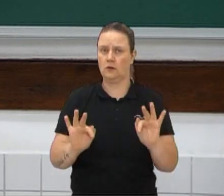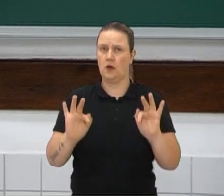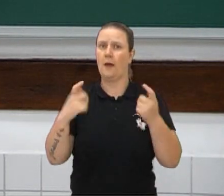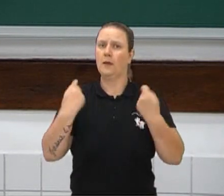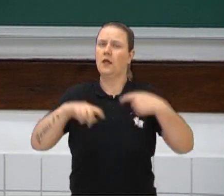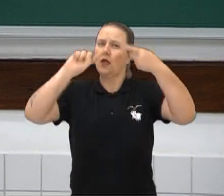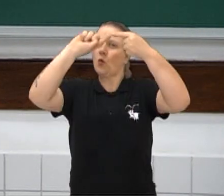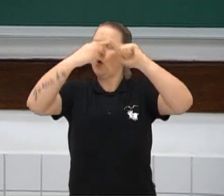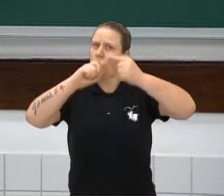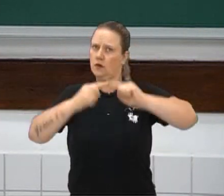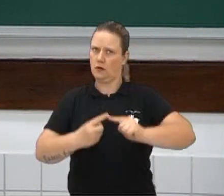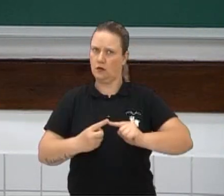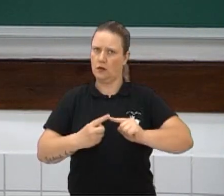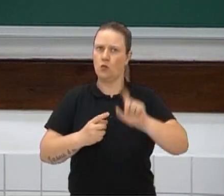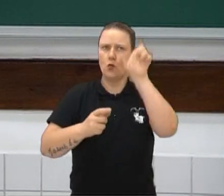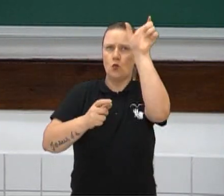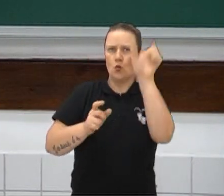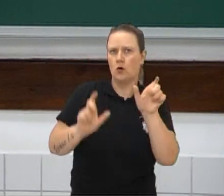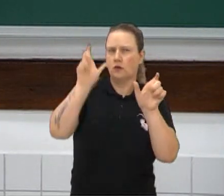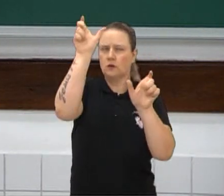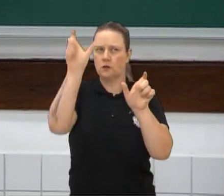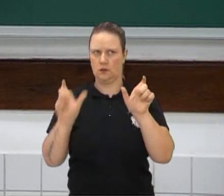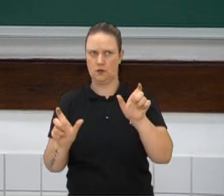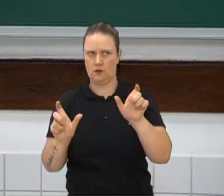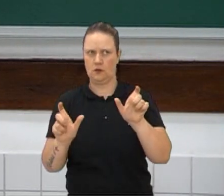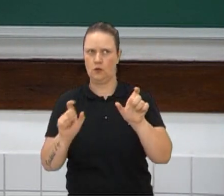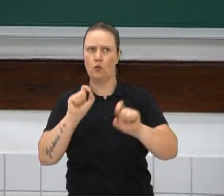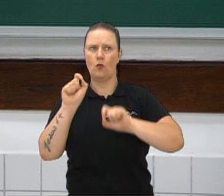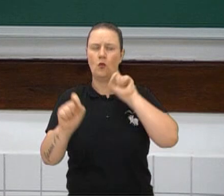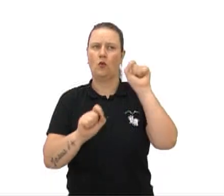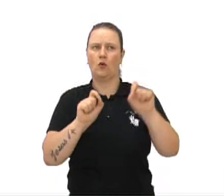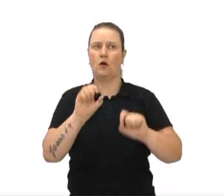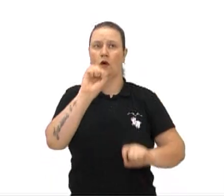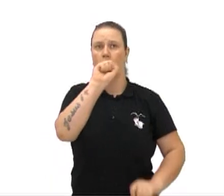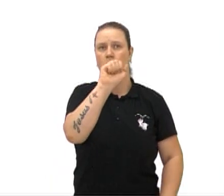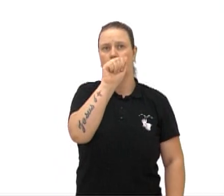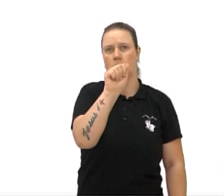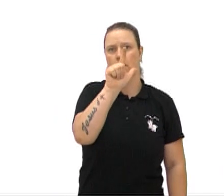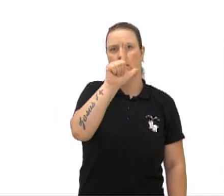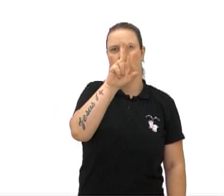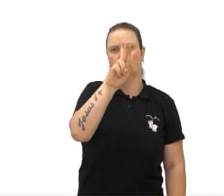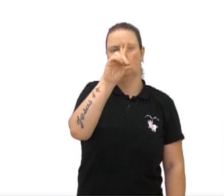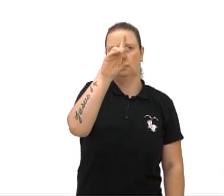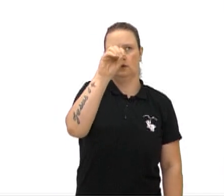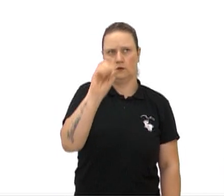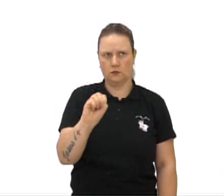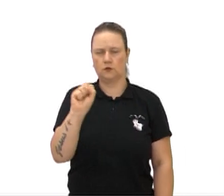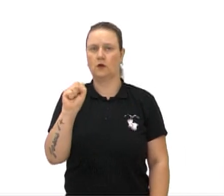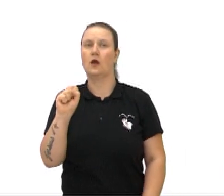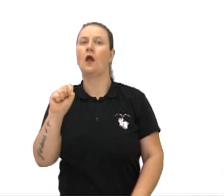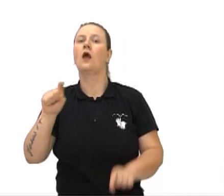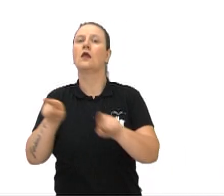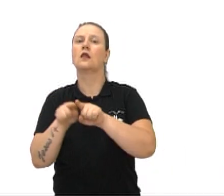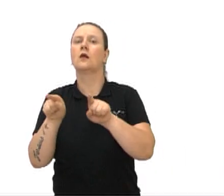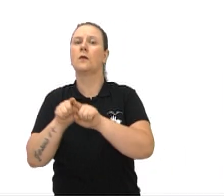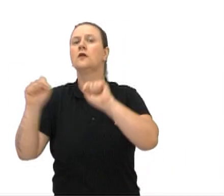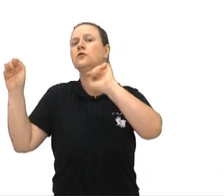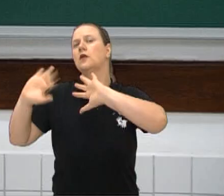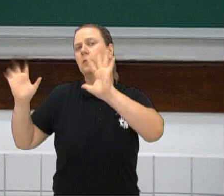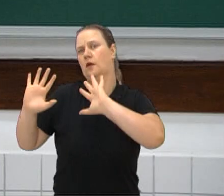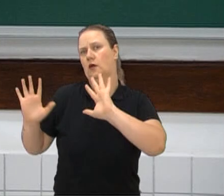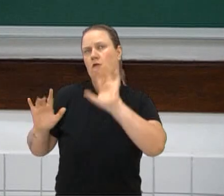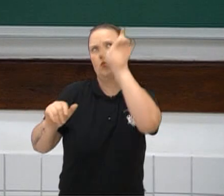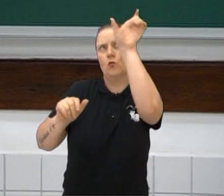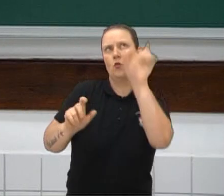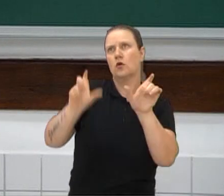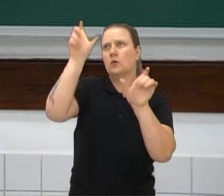com a coluna correta. Quais são as expressões, frases de saludos e quais são de despedidas? Então,